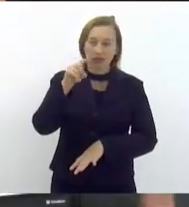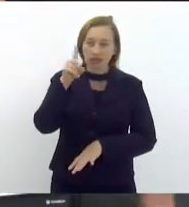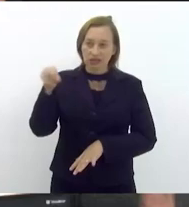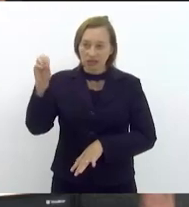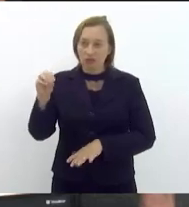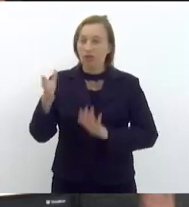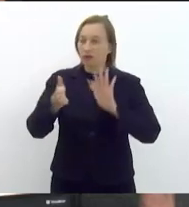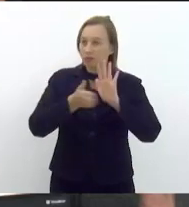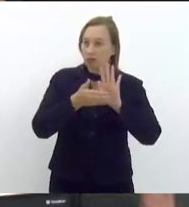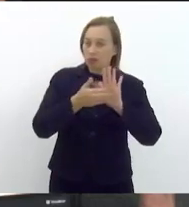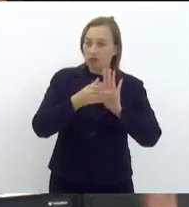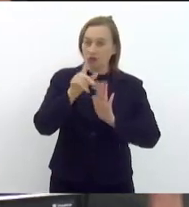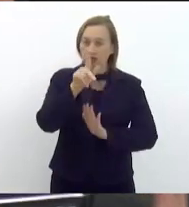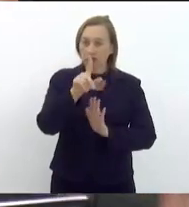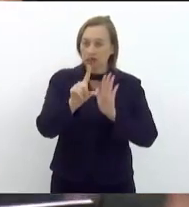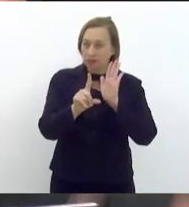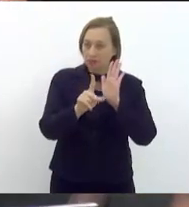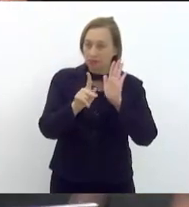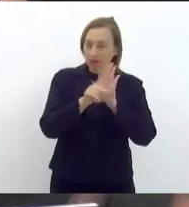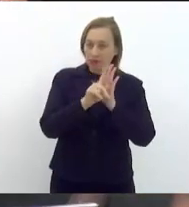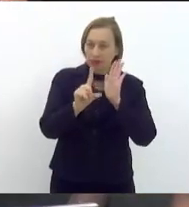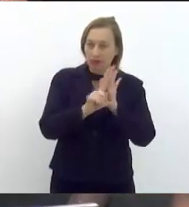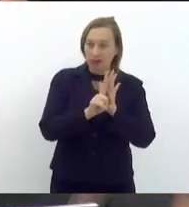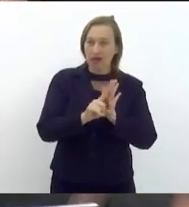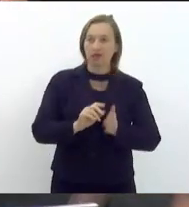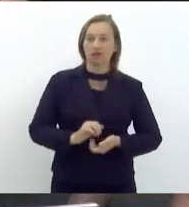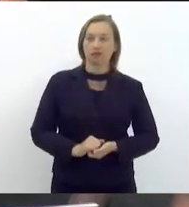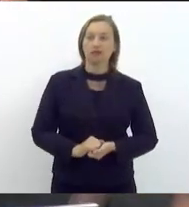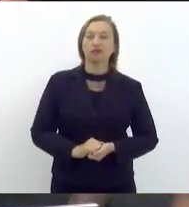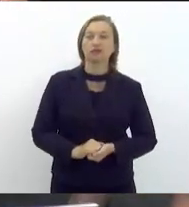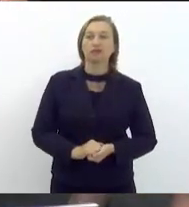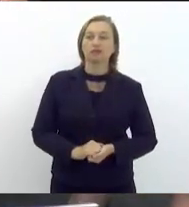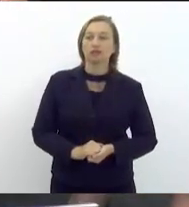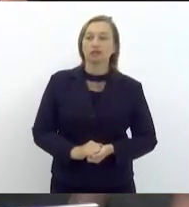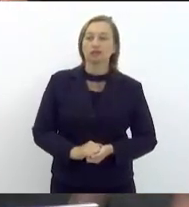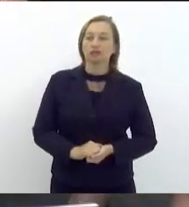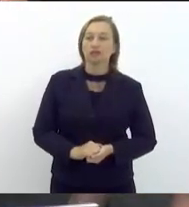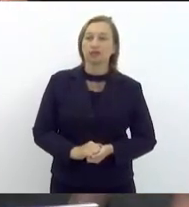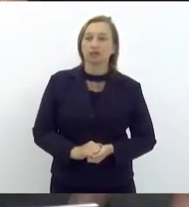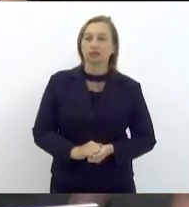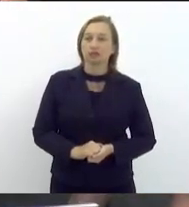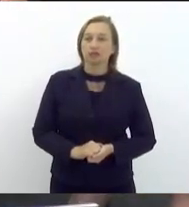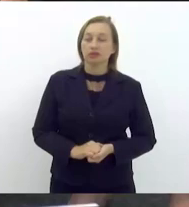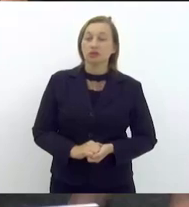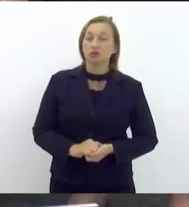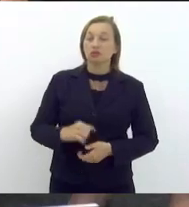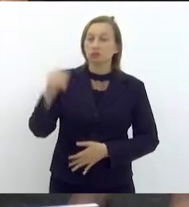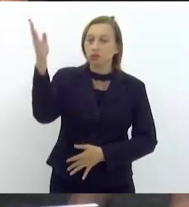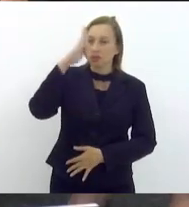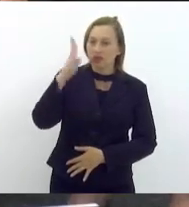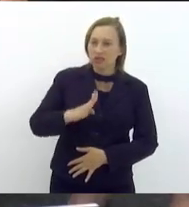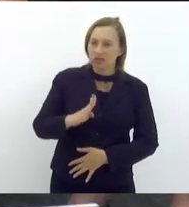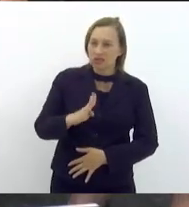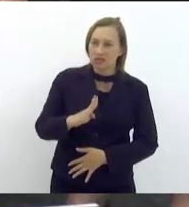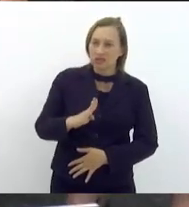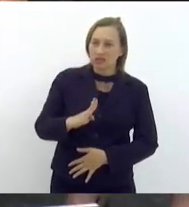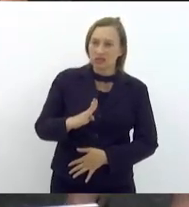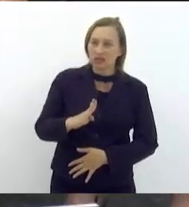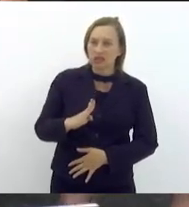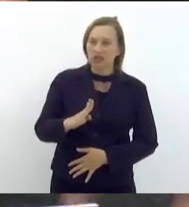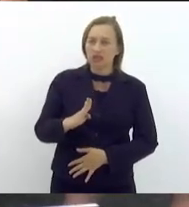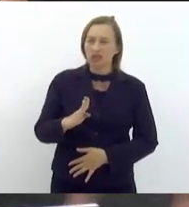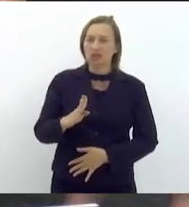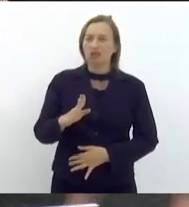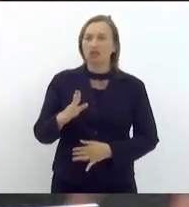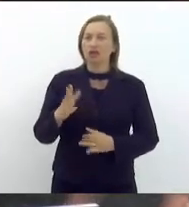desse pele considerando presidente que no Brasil segundo os dados aí